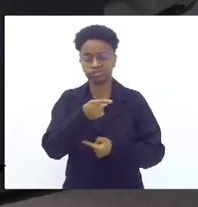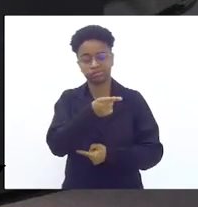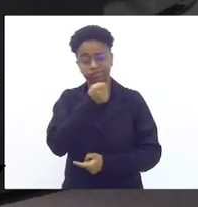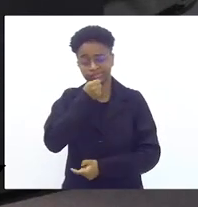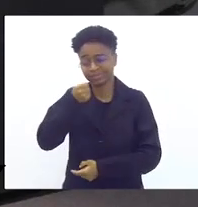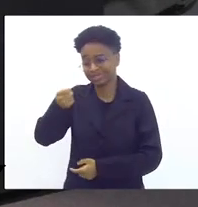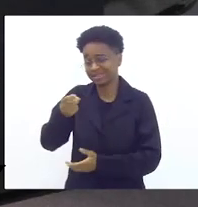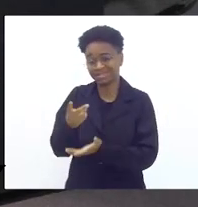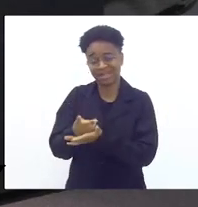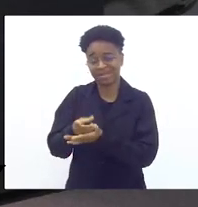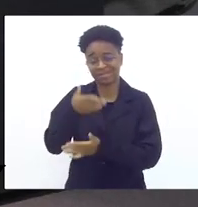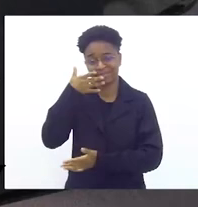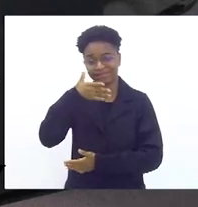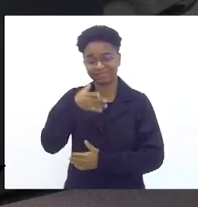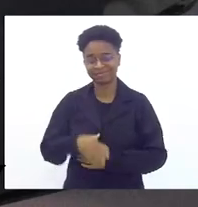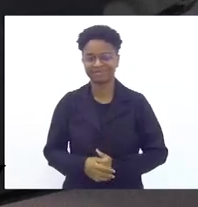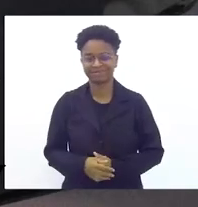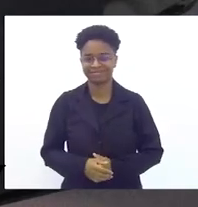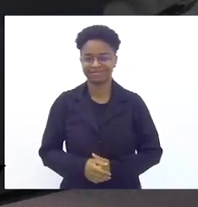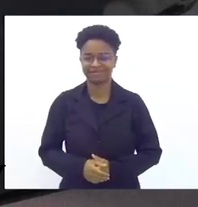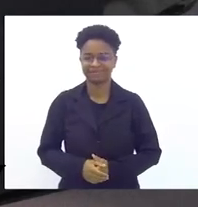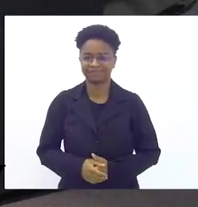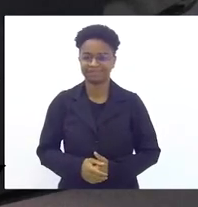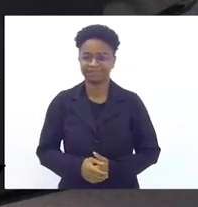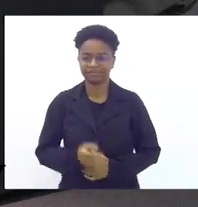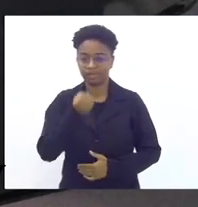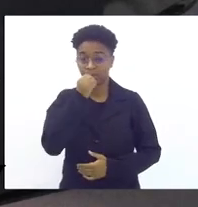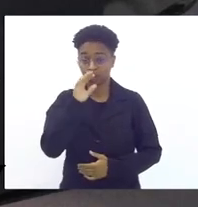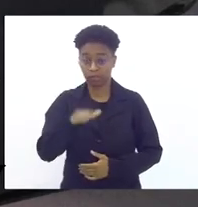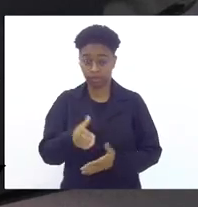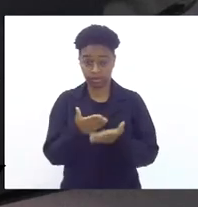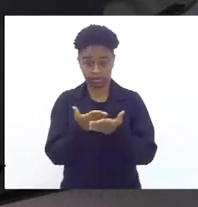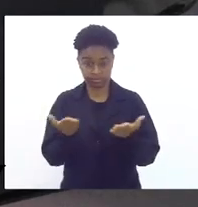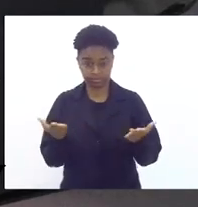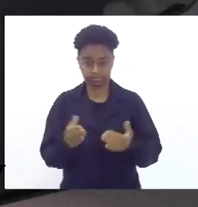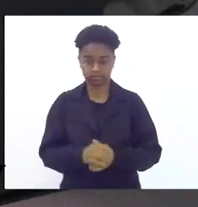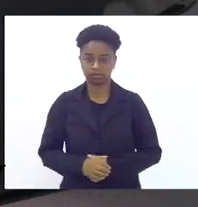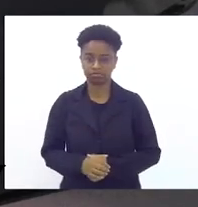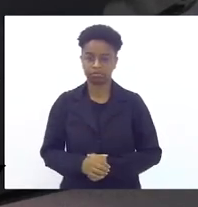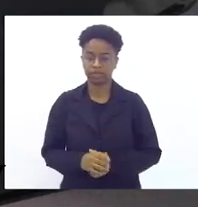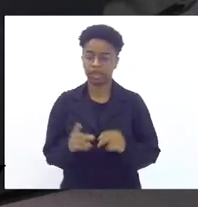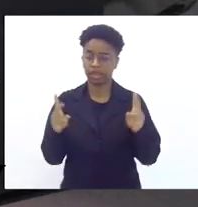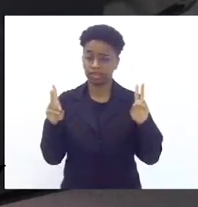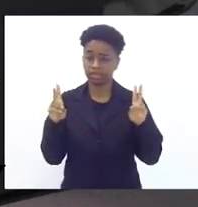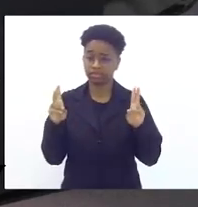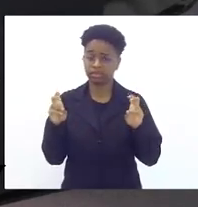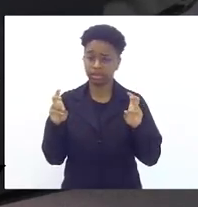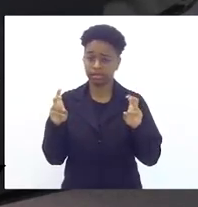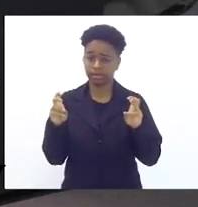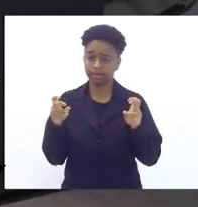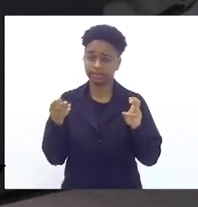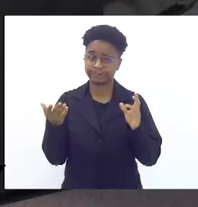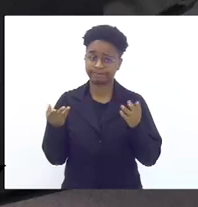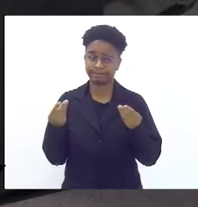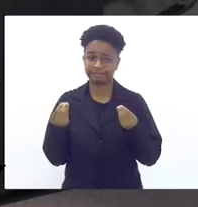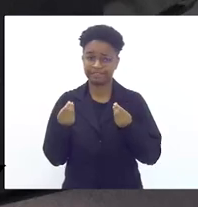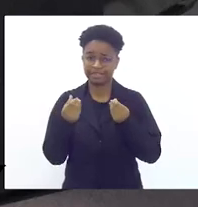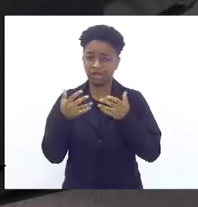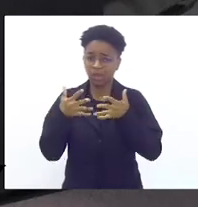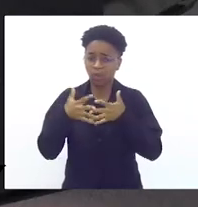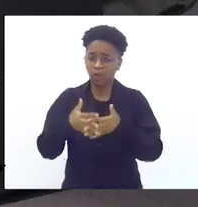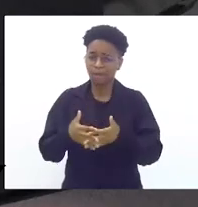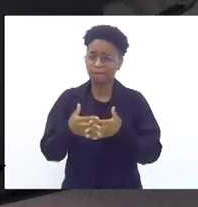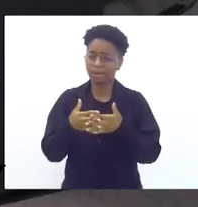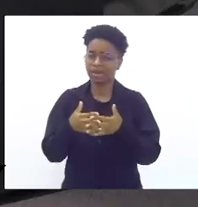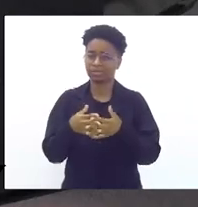foi sua Boa tarde gente que tema pela complexidade do